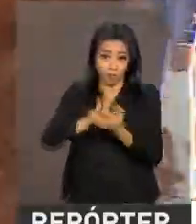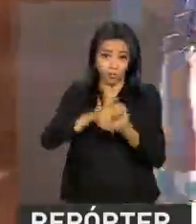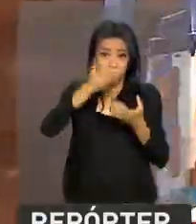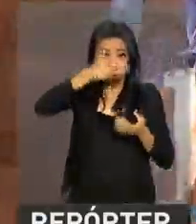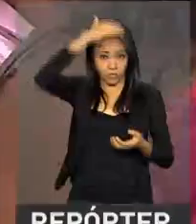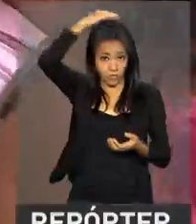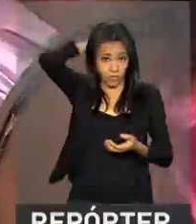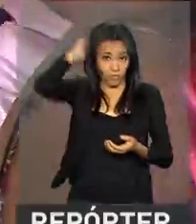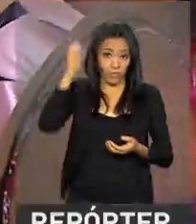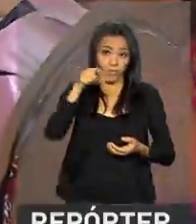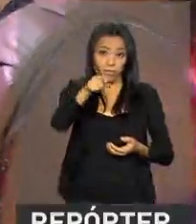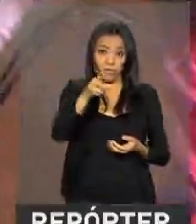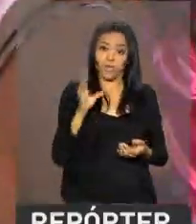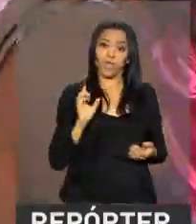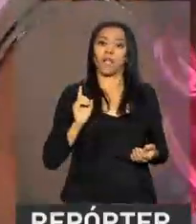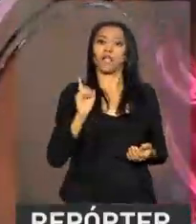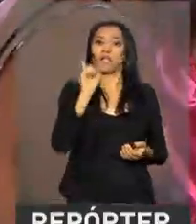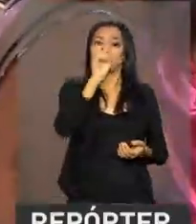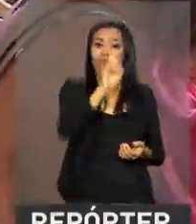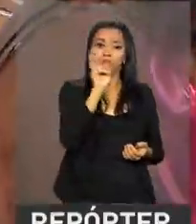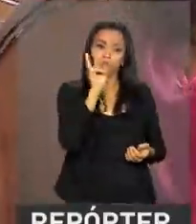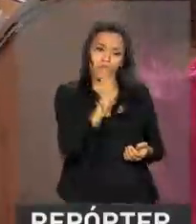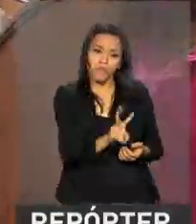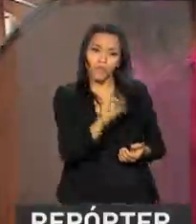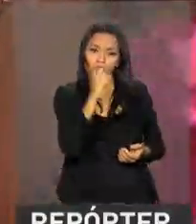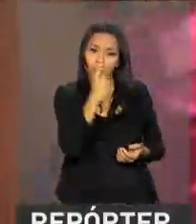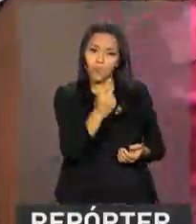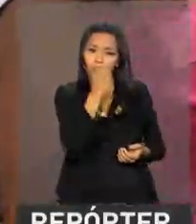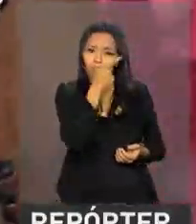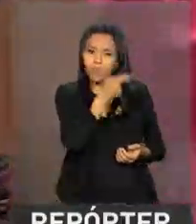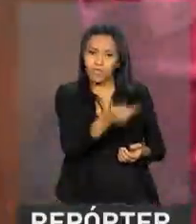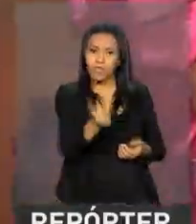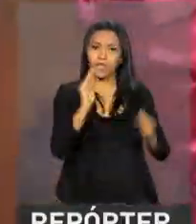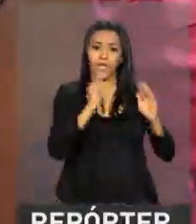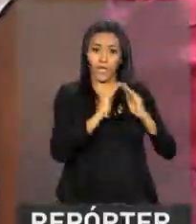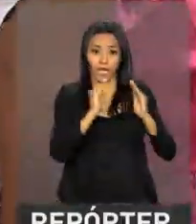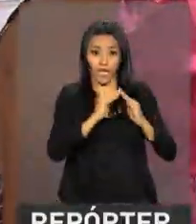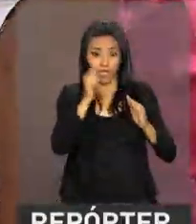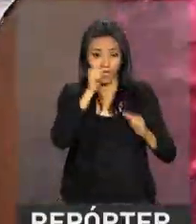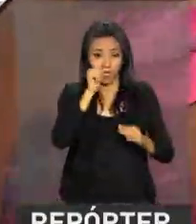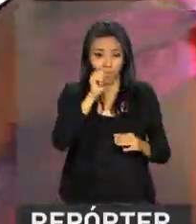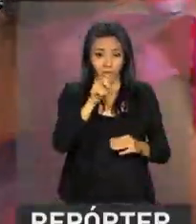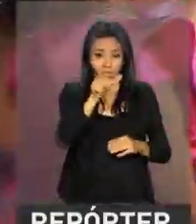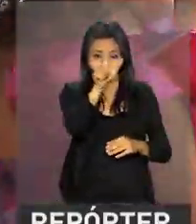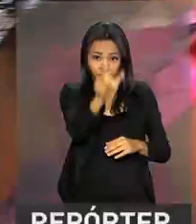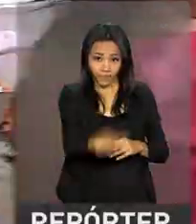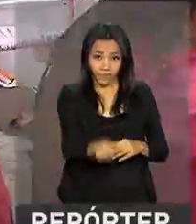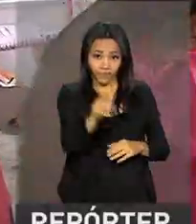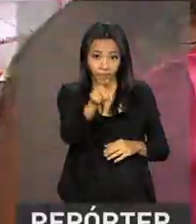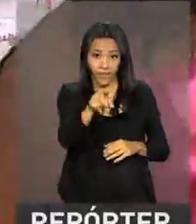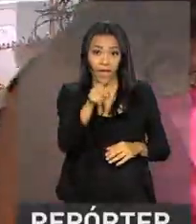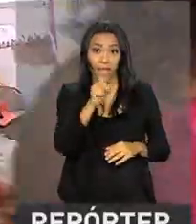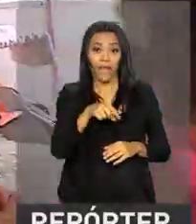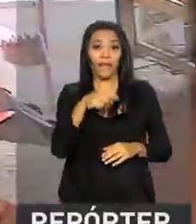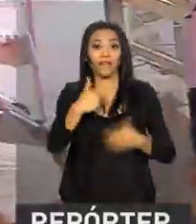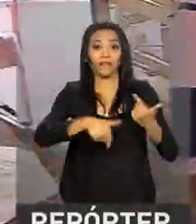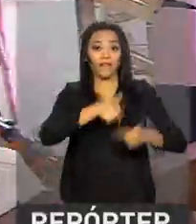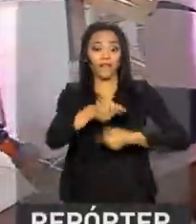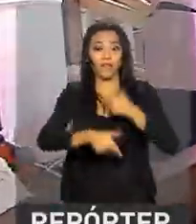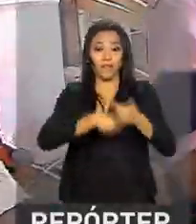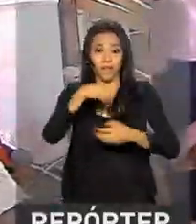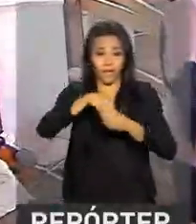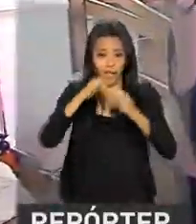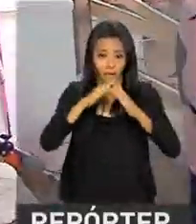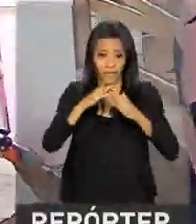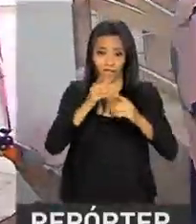Criança Feliz, Marcela Temer, acompanhou uma visita na casa de Raquel e Simval. Ela é dona de casa e ele